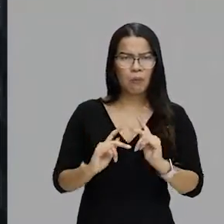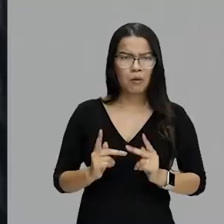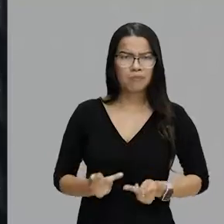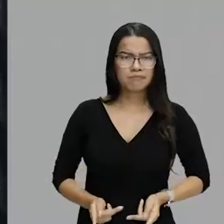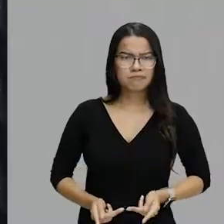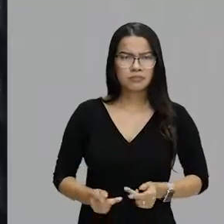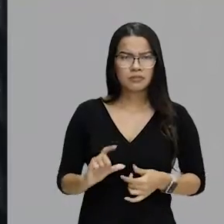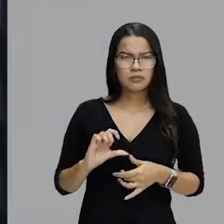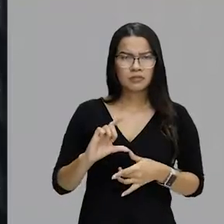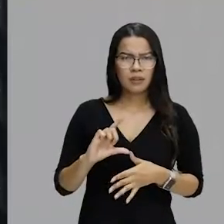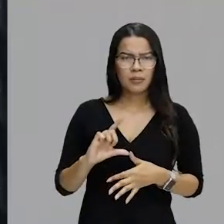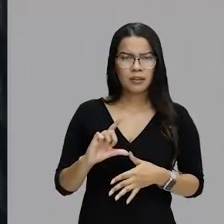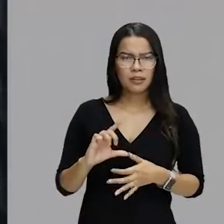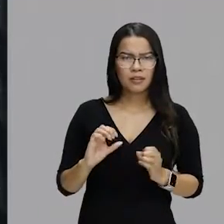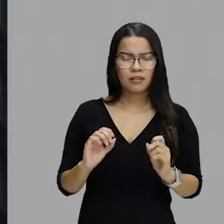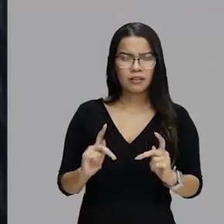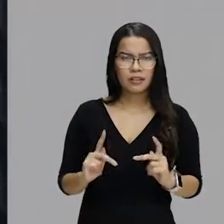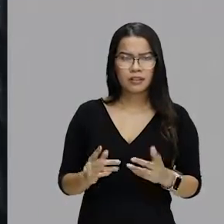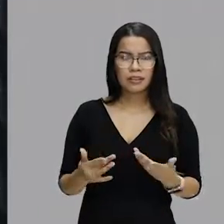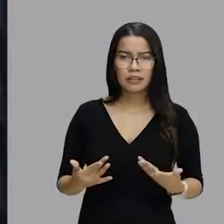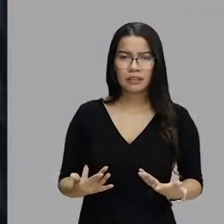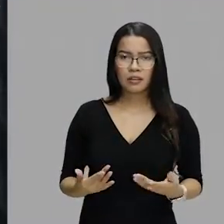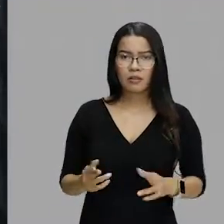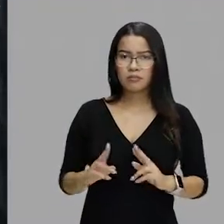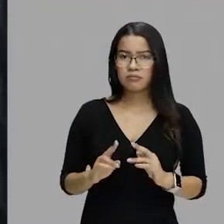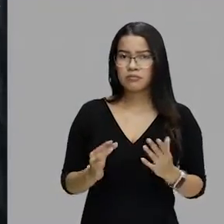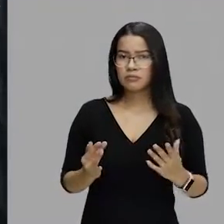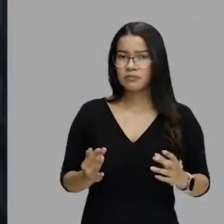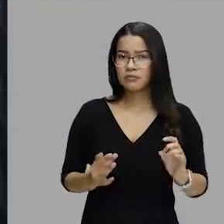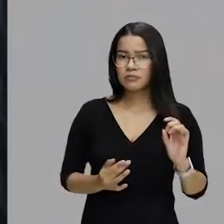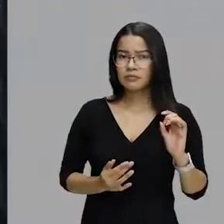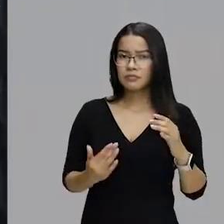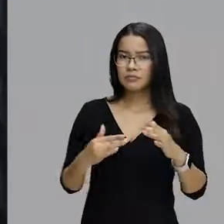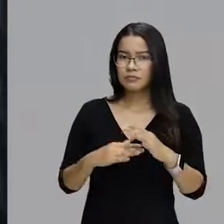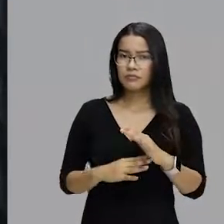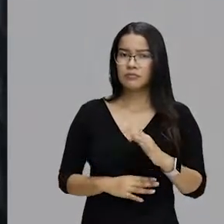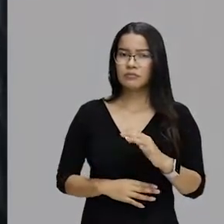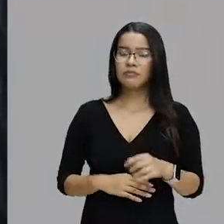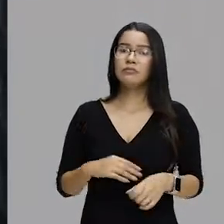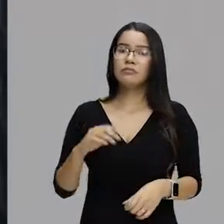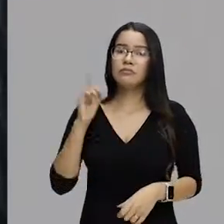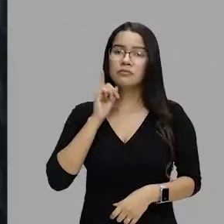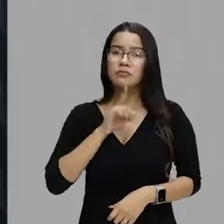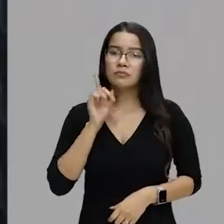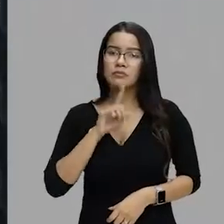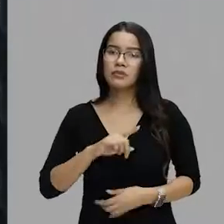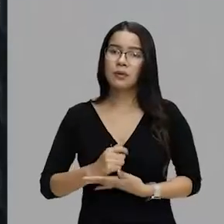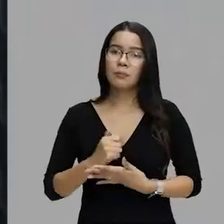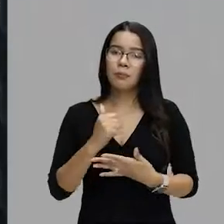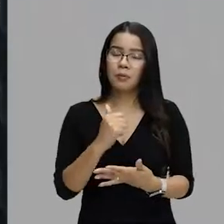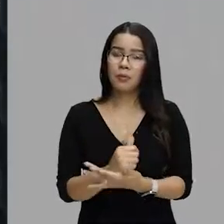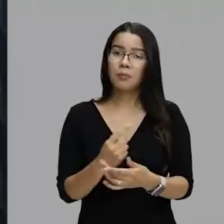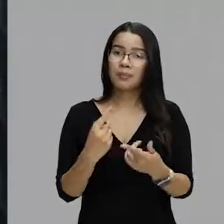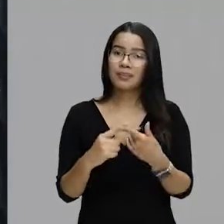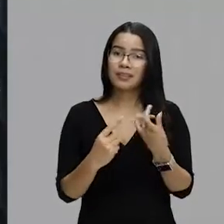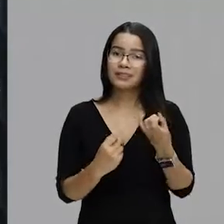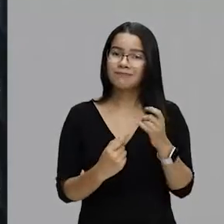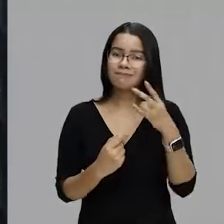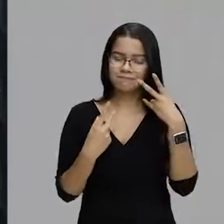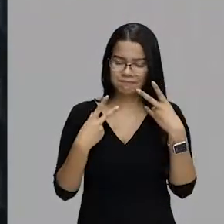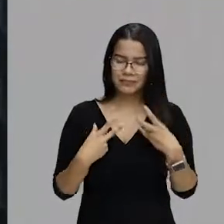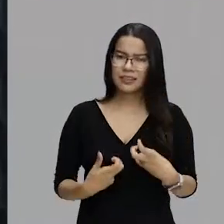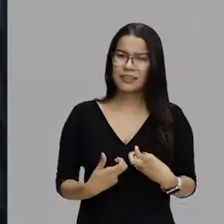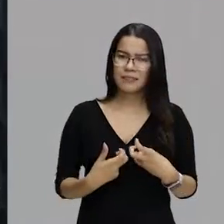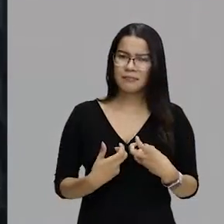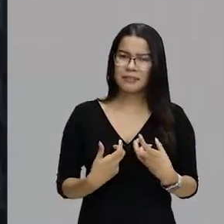da América Latina. Certo? Então, pelo menos os Estados Unidos apoiam, porque eles se vê, de certa forma,